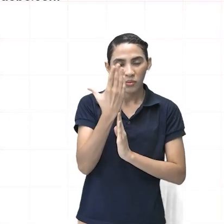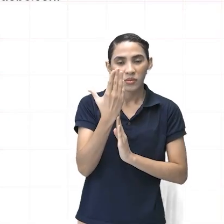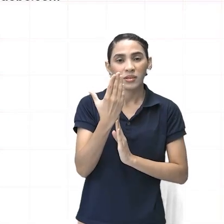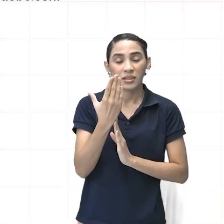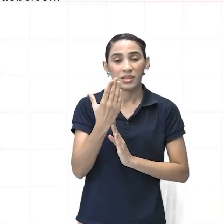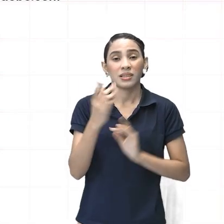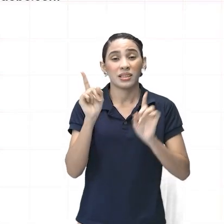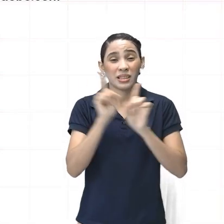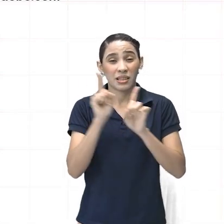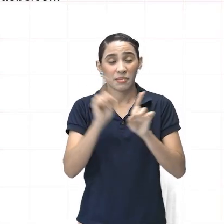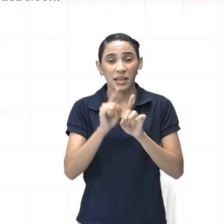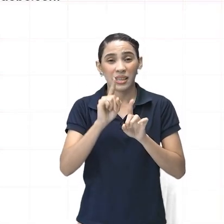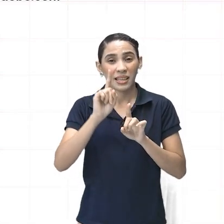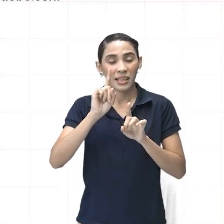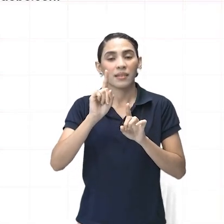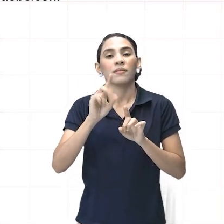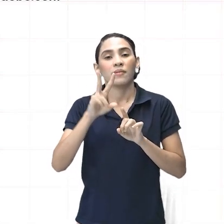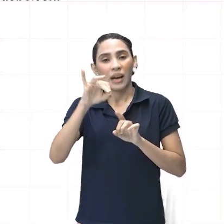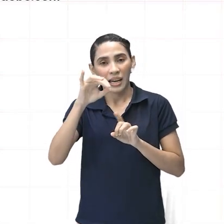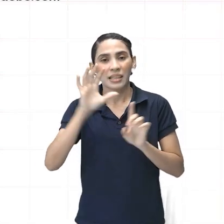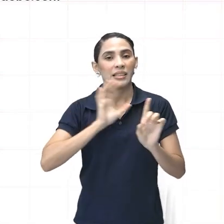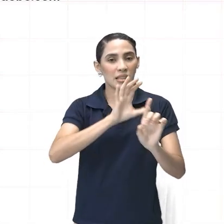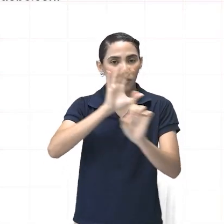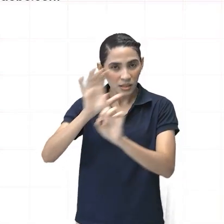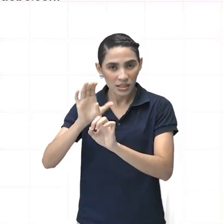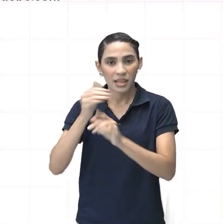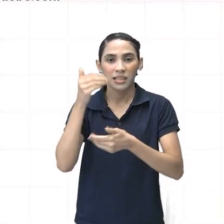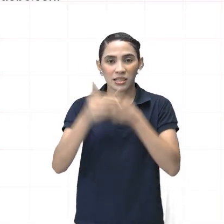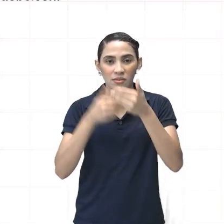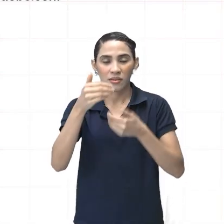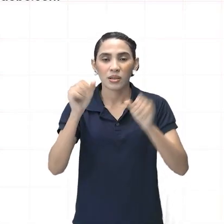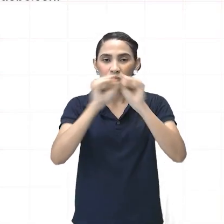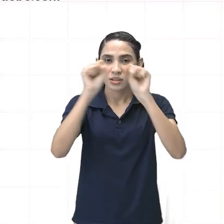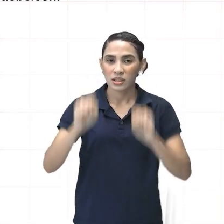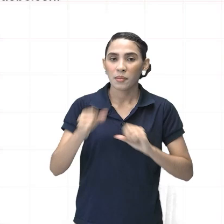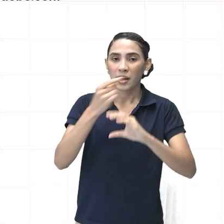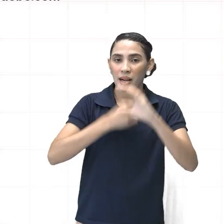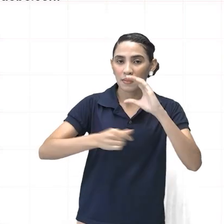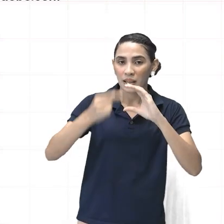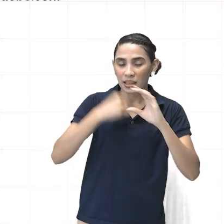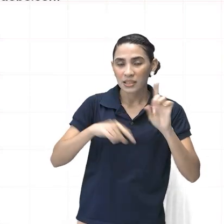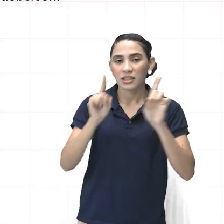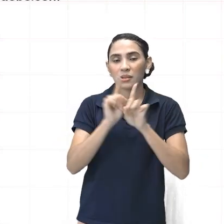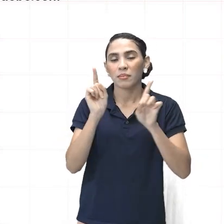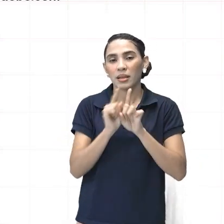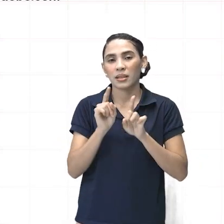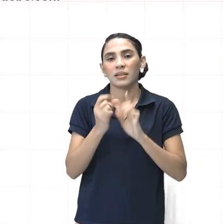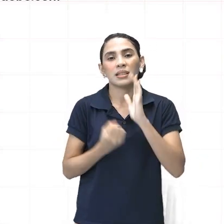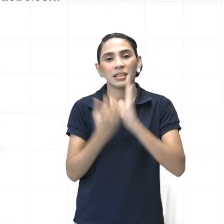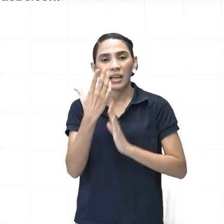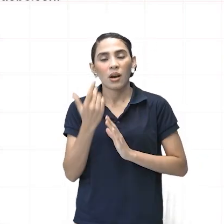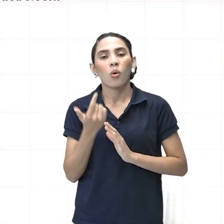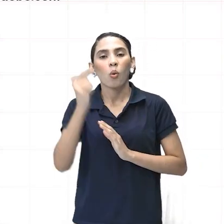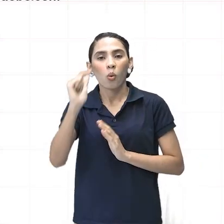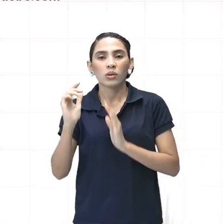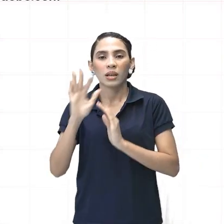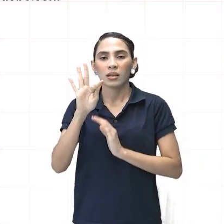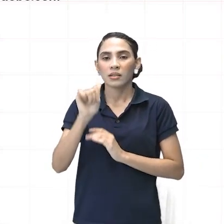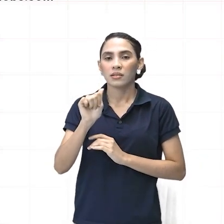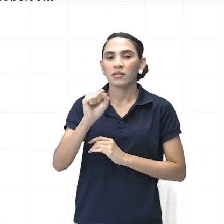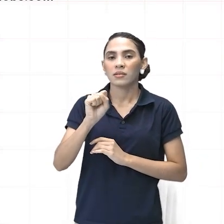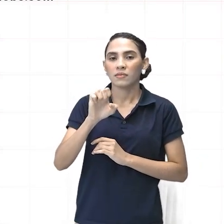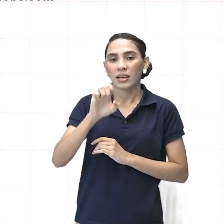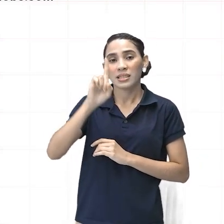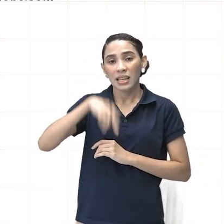E uma delas que também acaba, né, desenvolvendo esse sistema capitalista e acaba surgindo uma nova fase, gente, vai